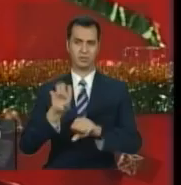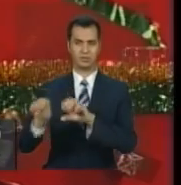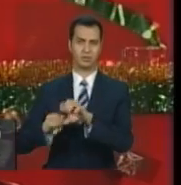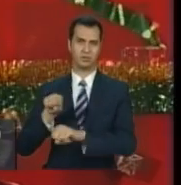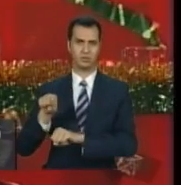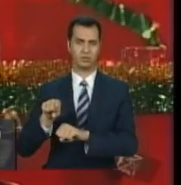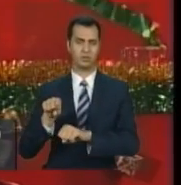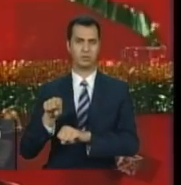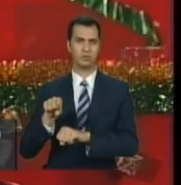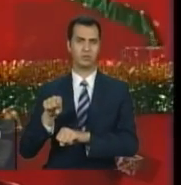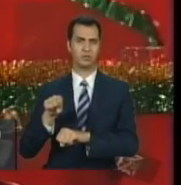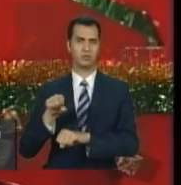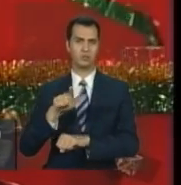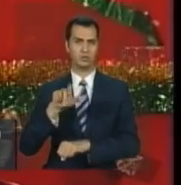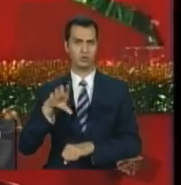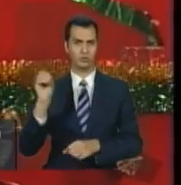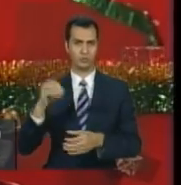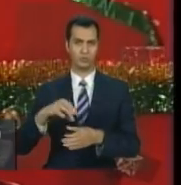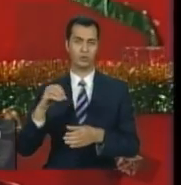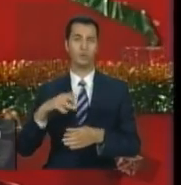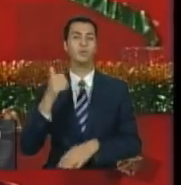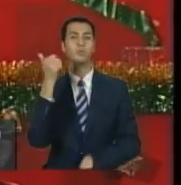a companheira